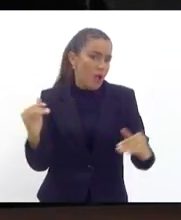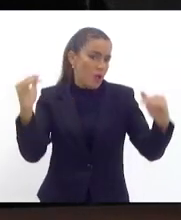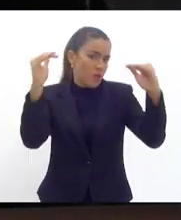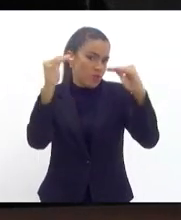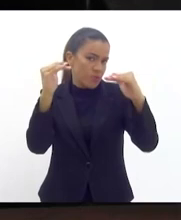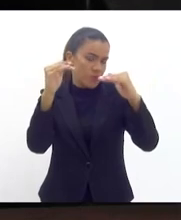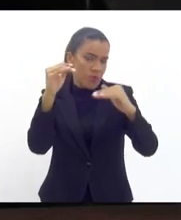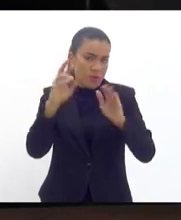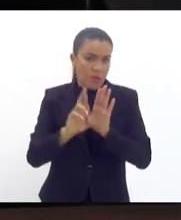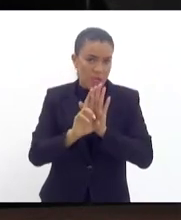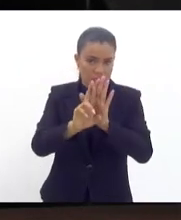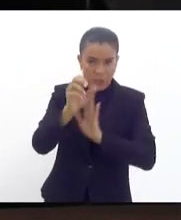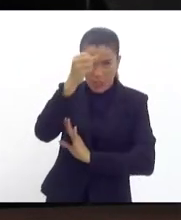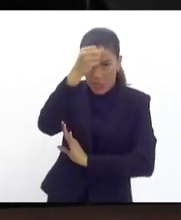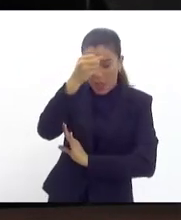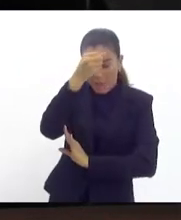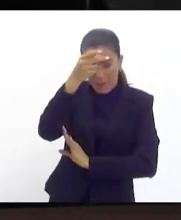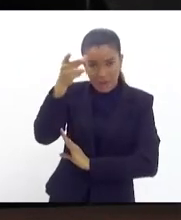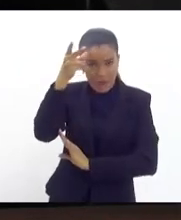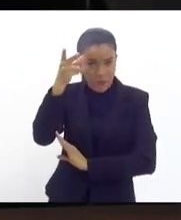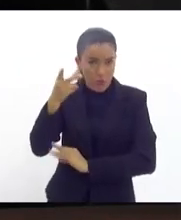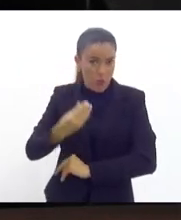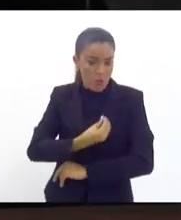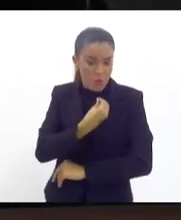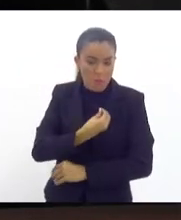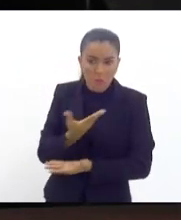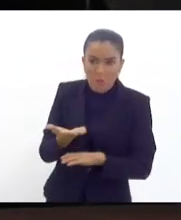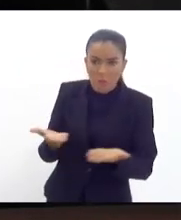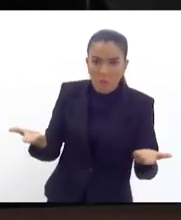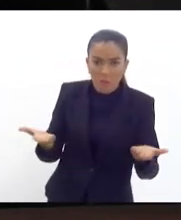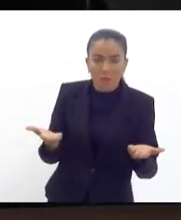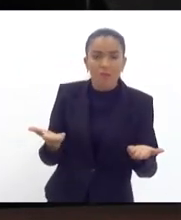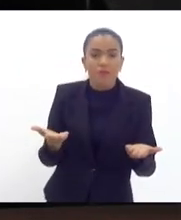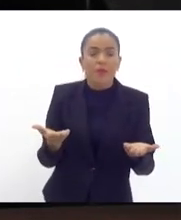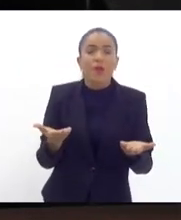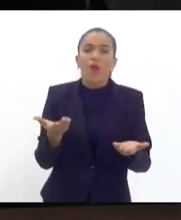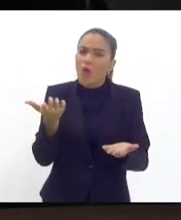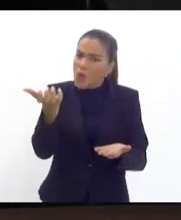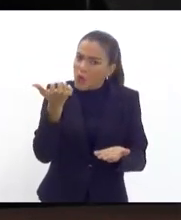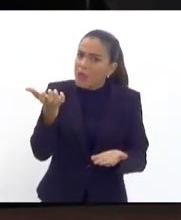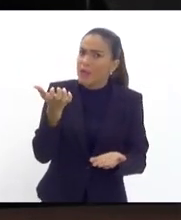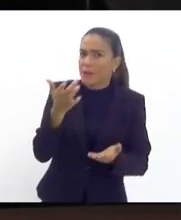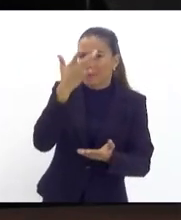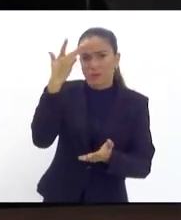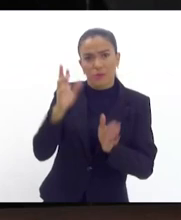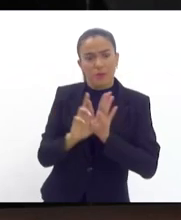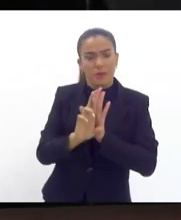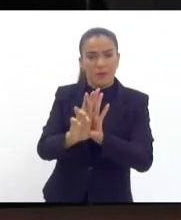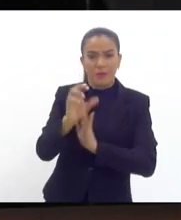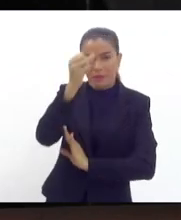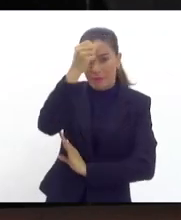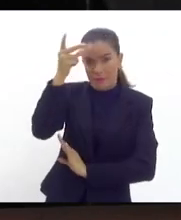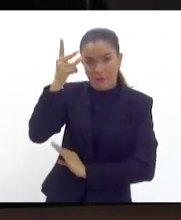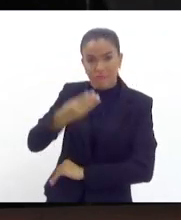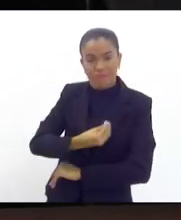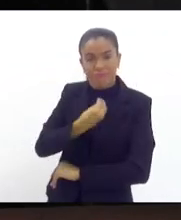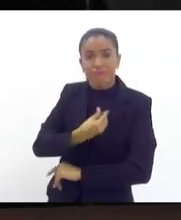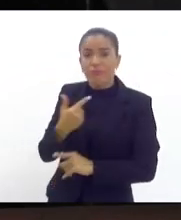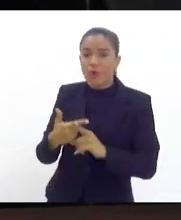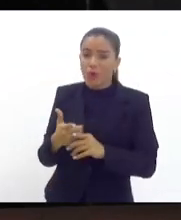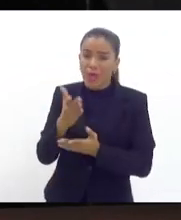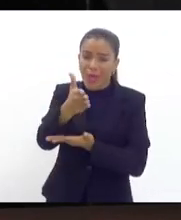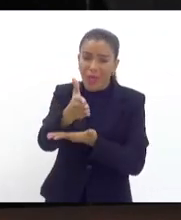esteve presente por que que eu queria que a prefeitura estivesse aqui porque parte dessa responsabilidade